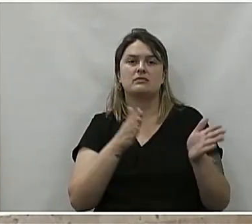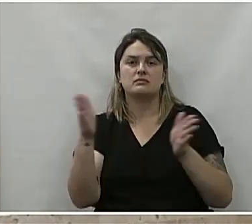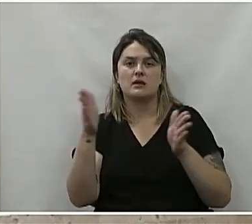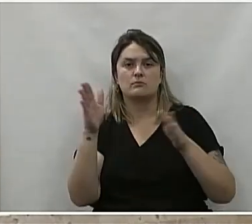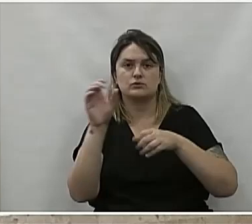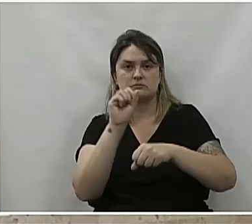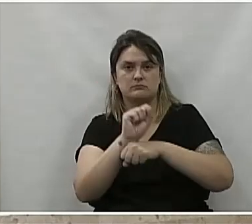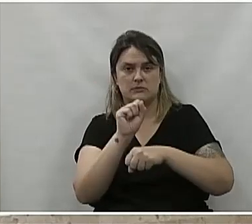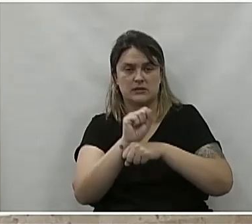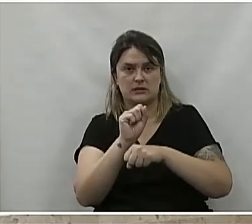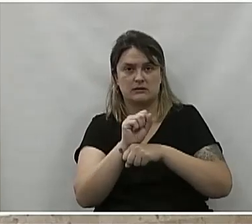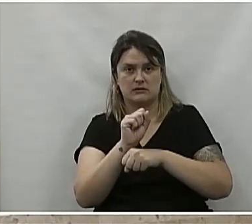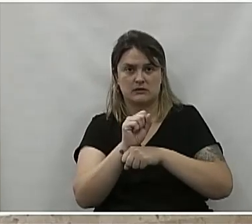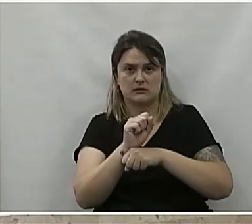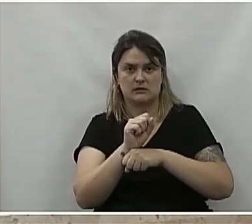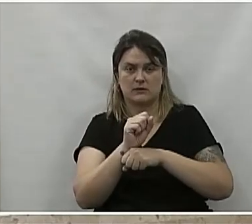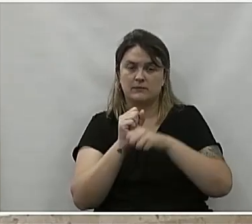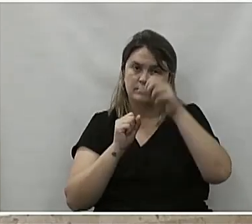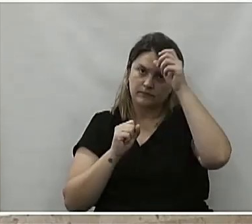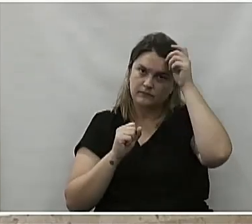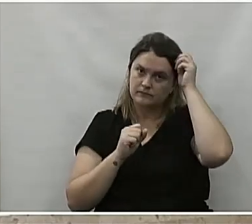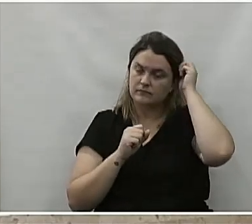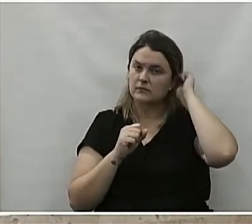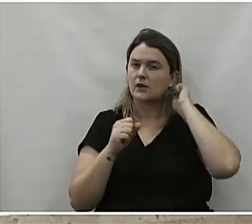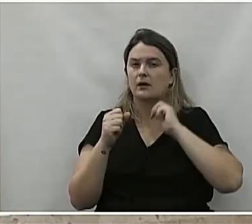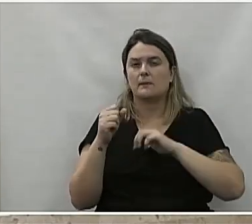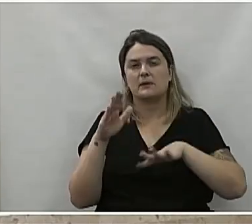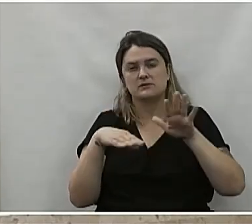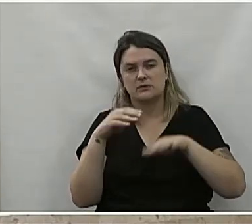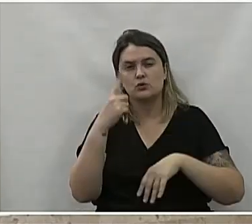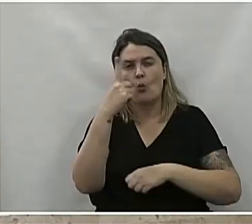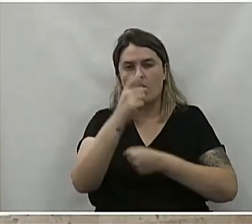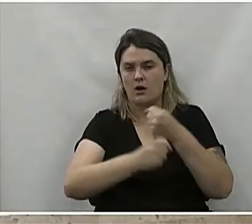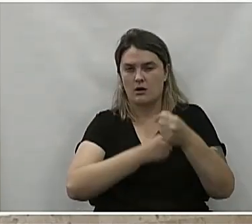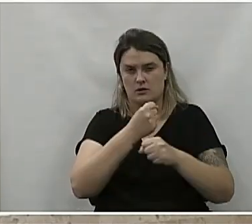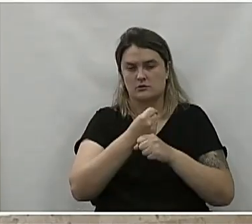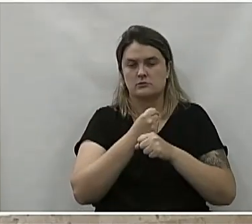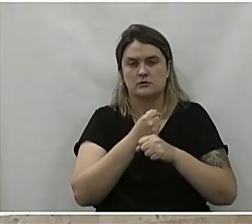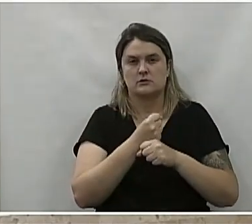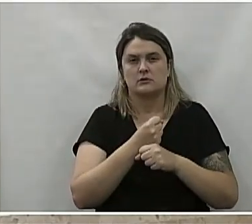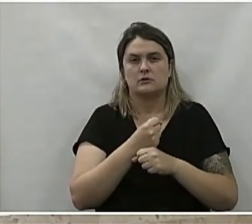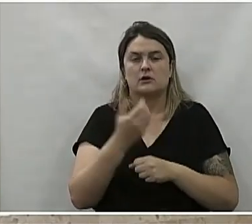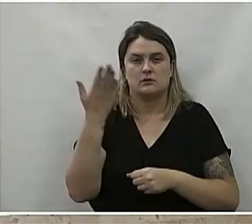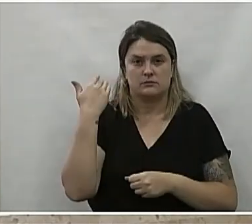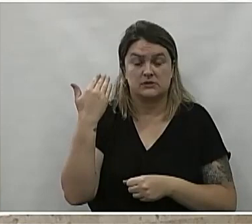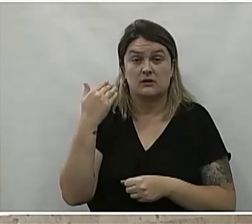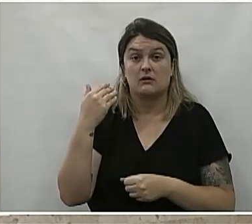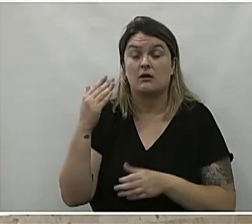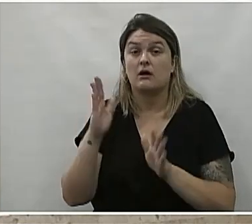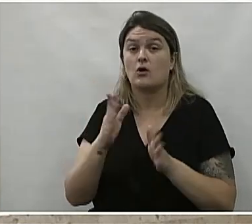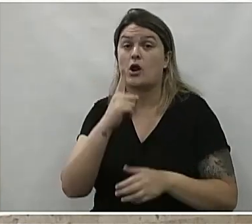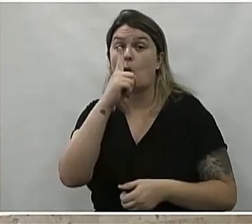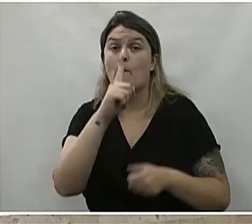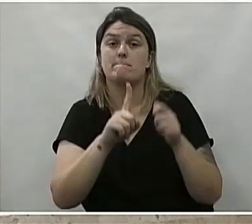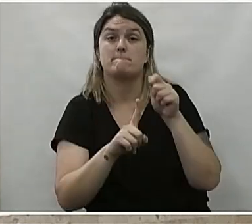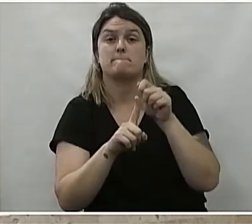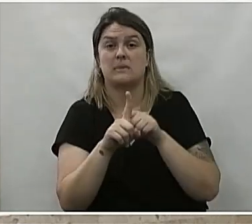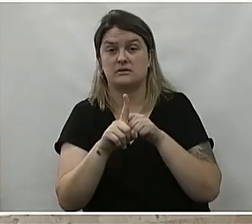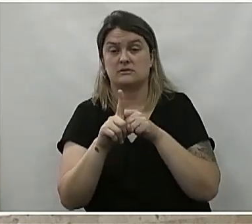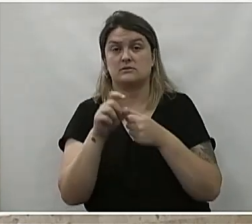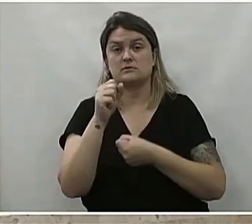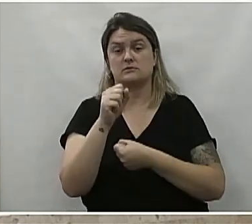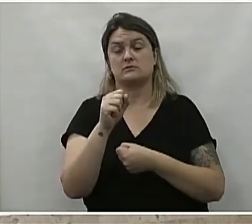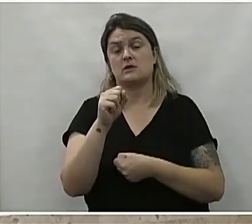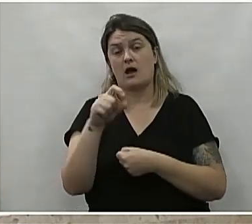espera Para consulta Que Era de 12 meses Em abril De 2023 Caiu para um mês Em